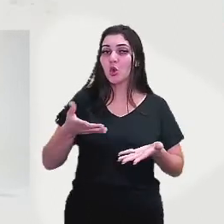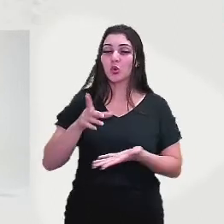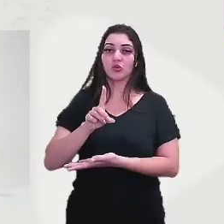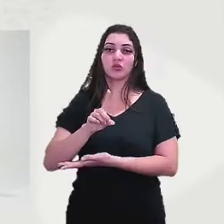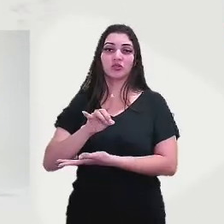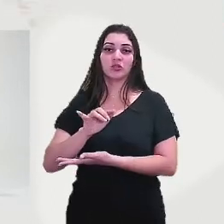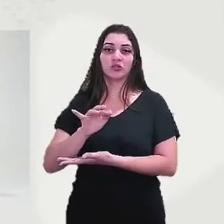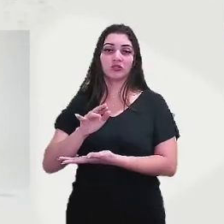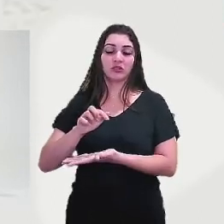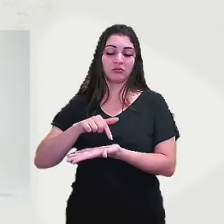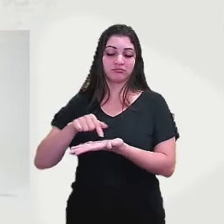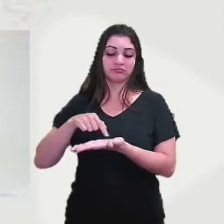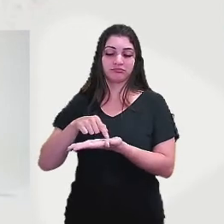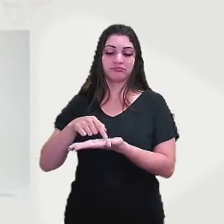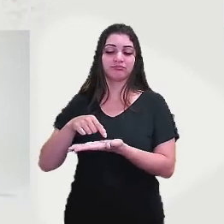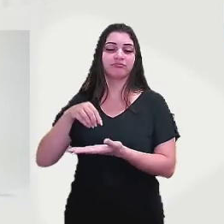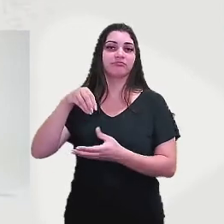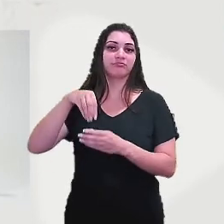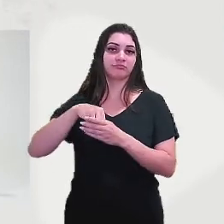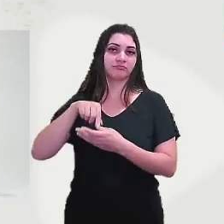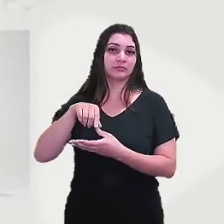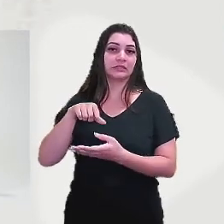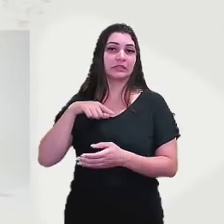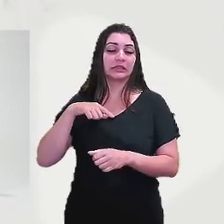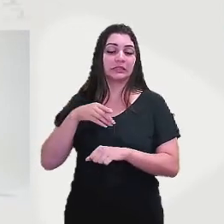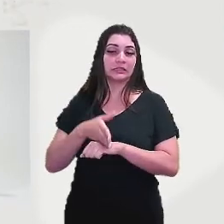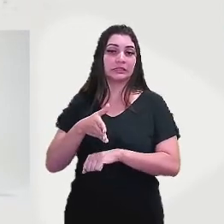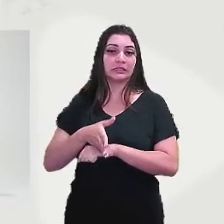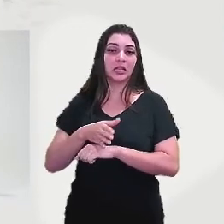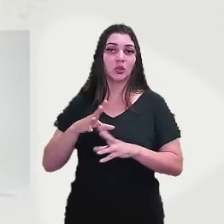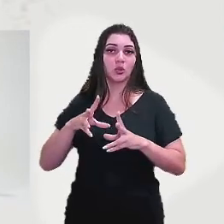na palma da nossa mão, que a gente tem acesso a tudo.